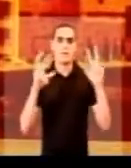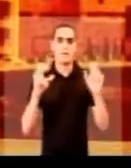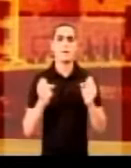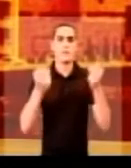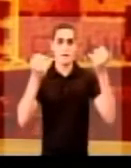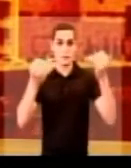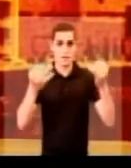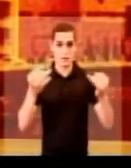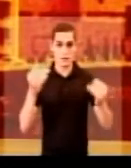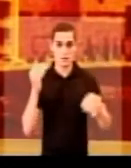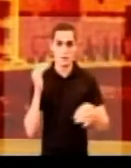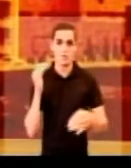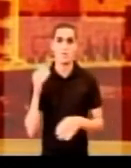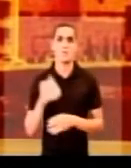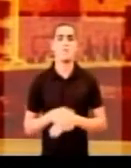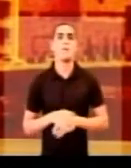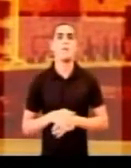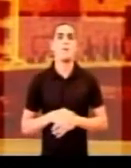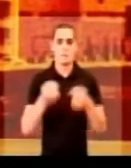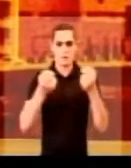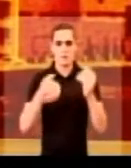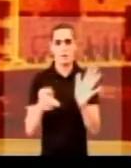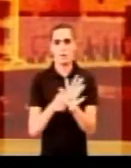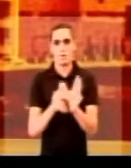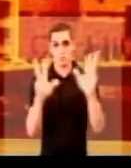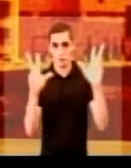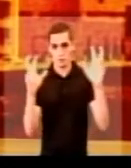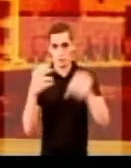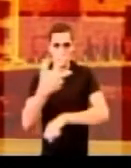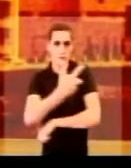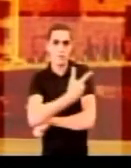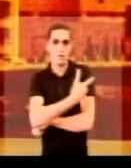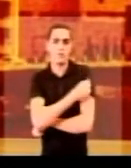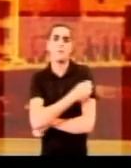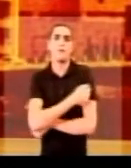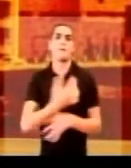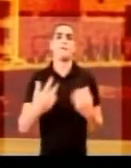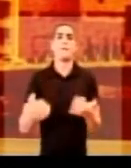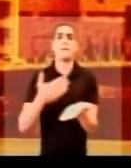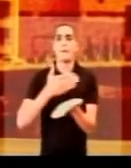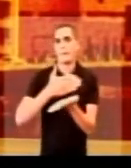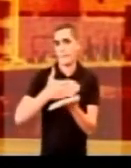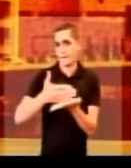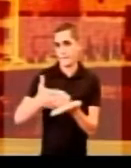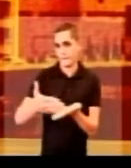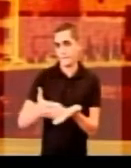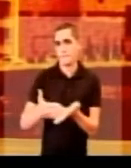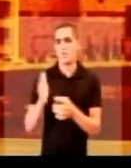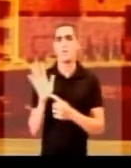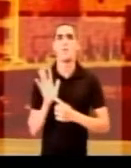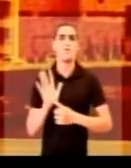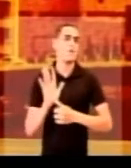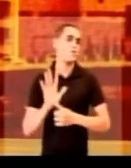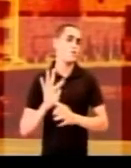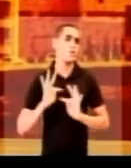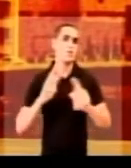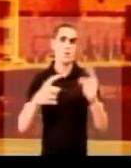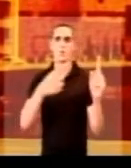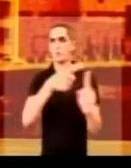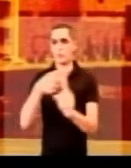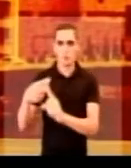exclusivamente sobre vacinação. Nós vamos abordar todos os tipos de